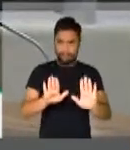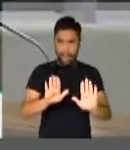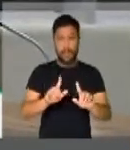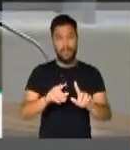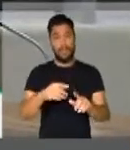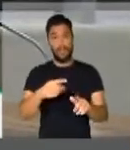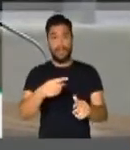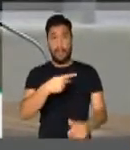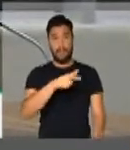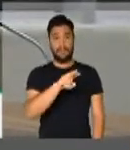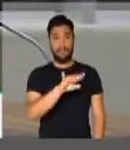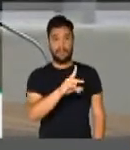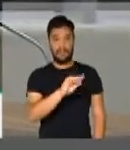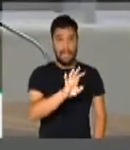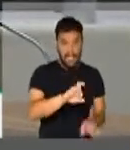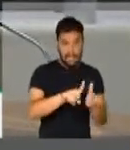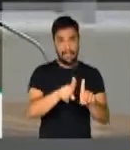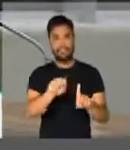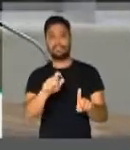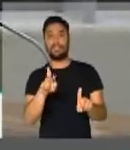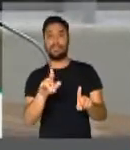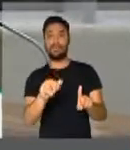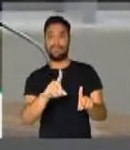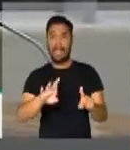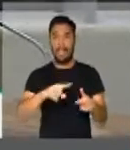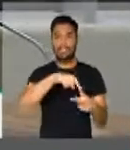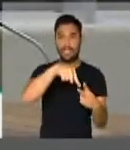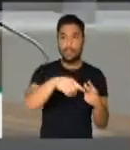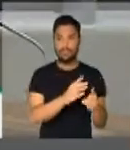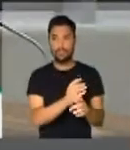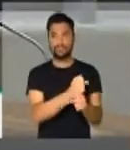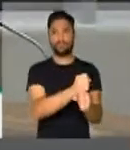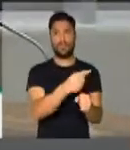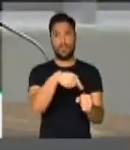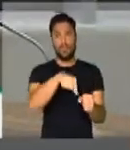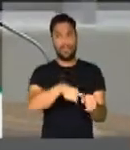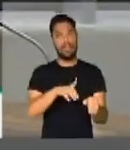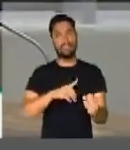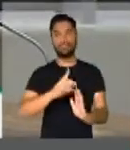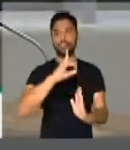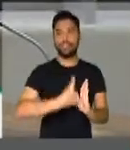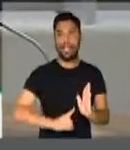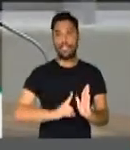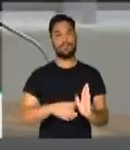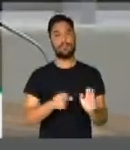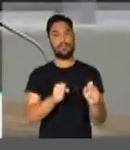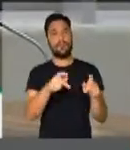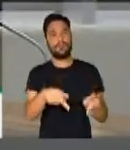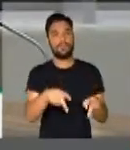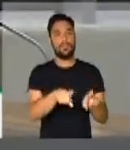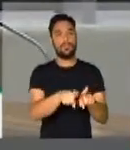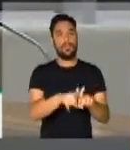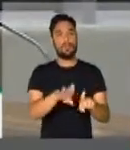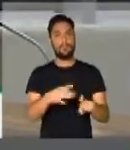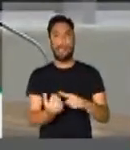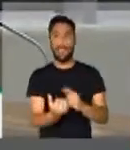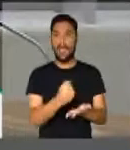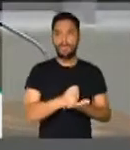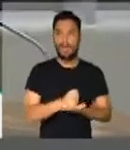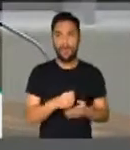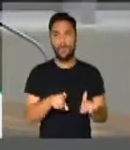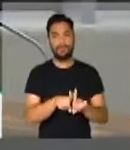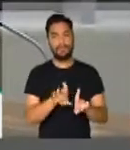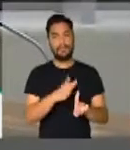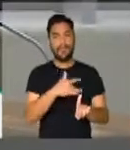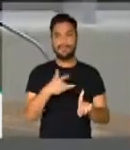Previdência Social, que junto com a Seguridade Social compõe os direitos previdenciários e direitos relativos à